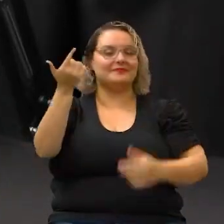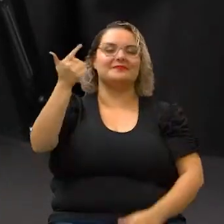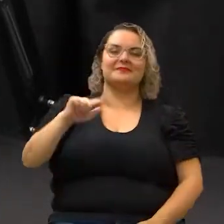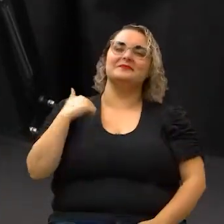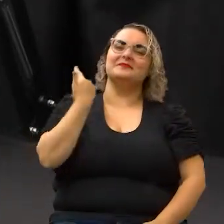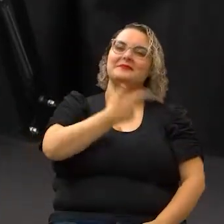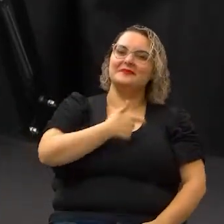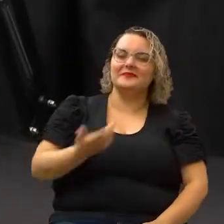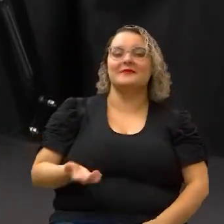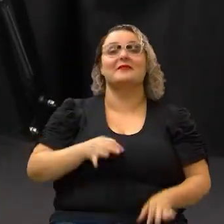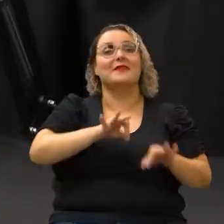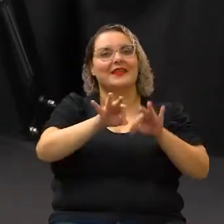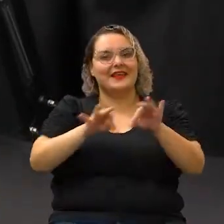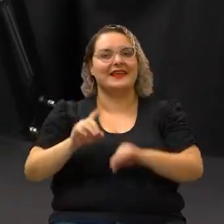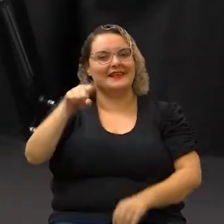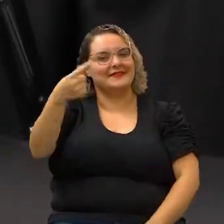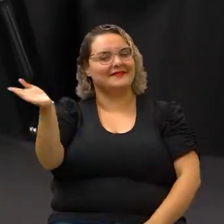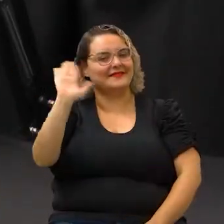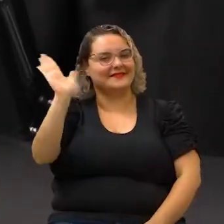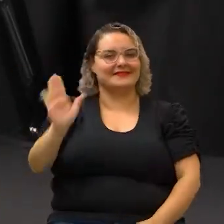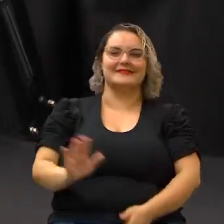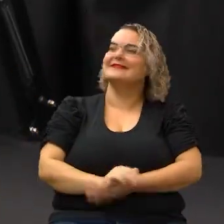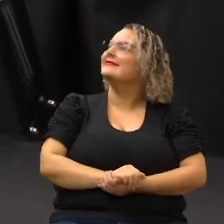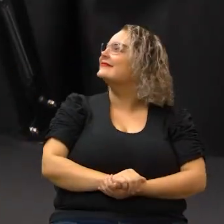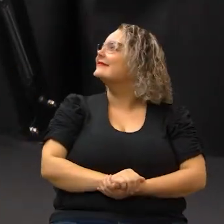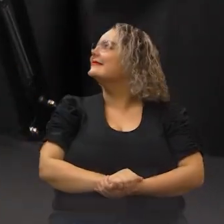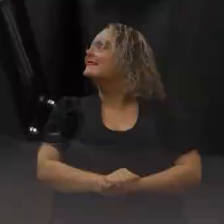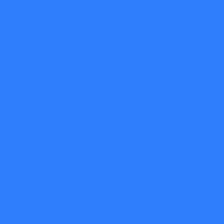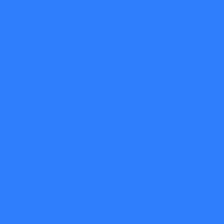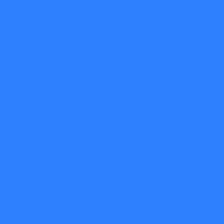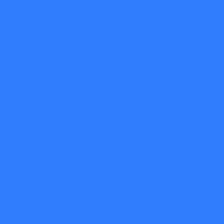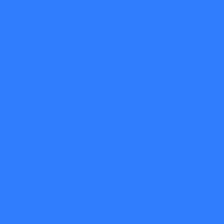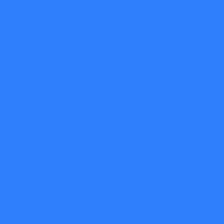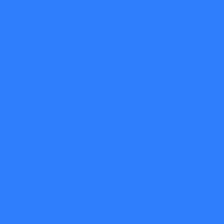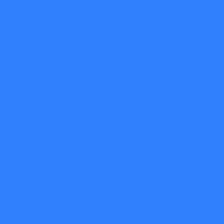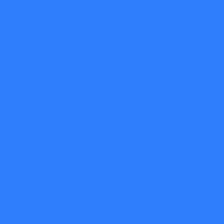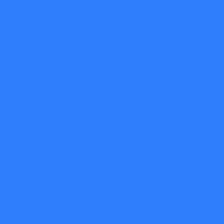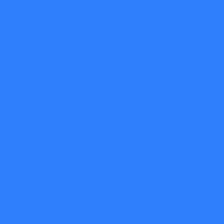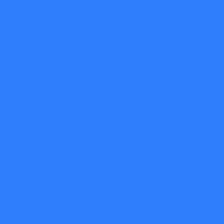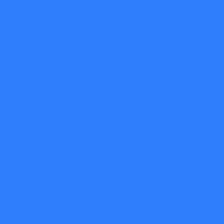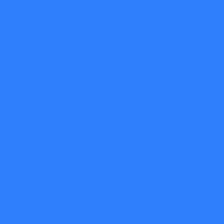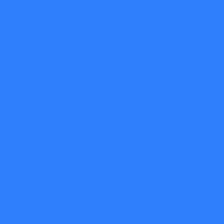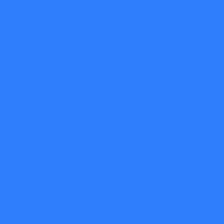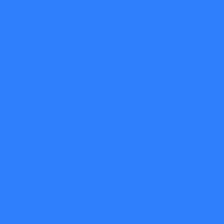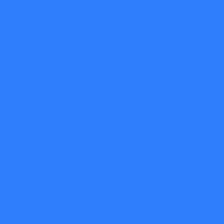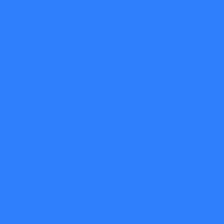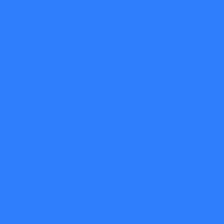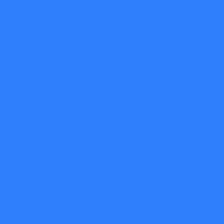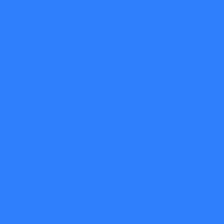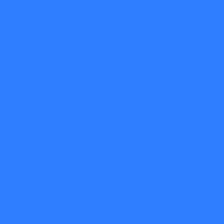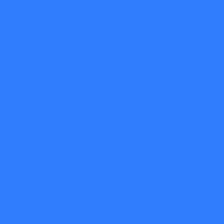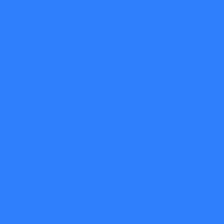profissional. E você continue com a gente, com a nossa programação. Até mais.